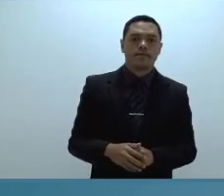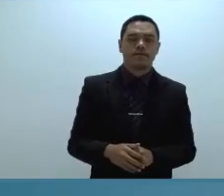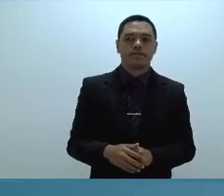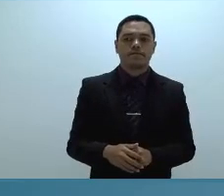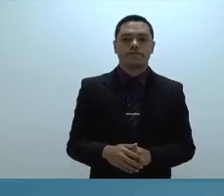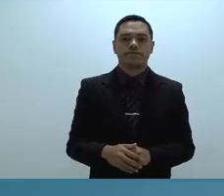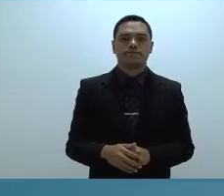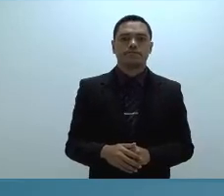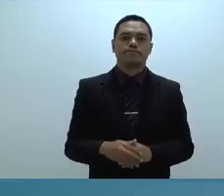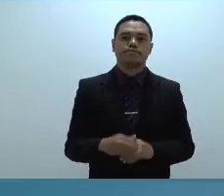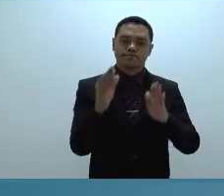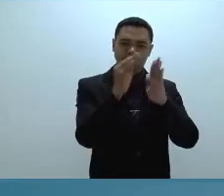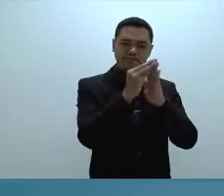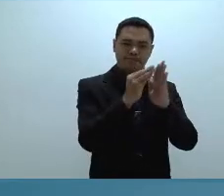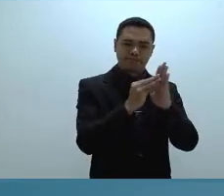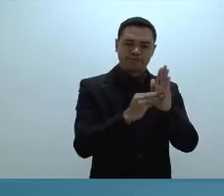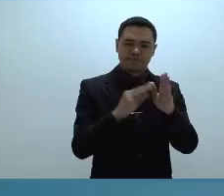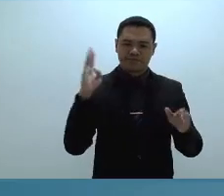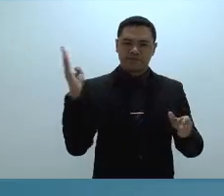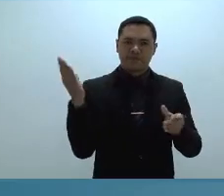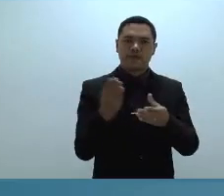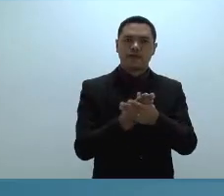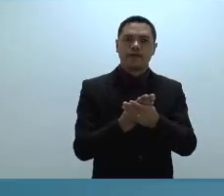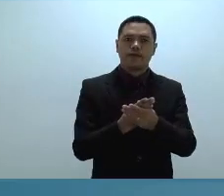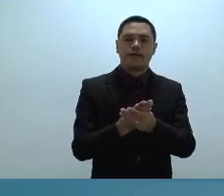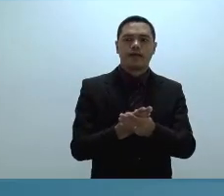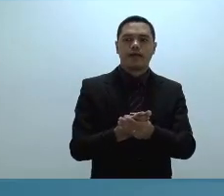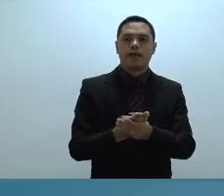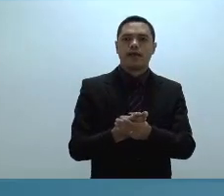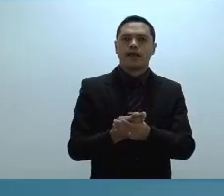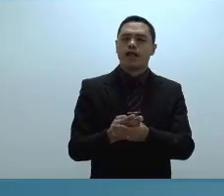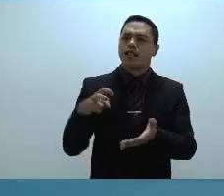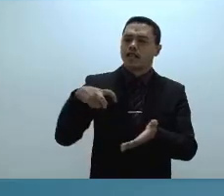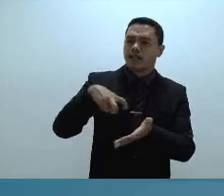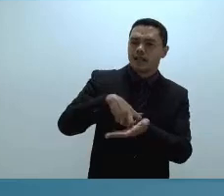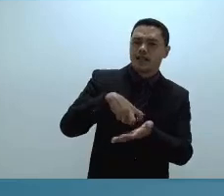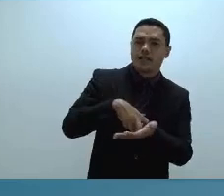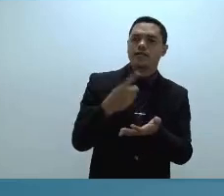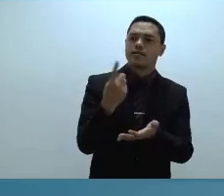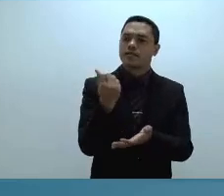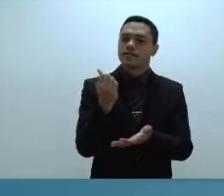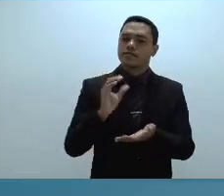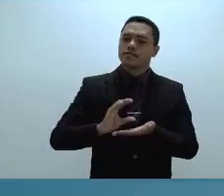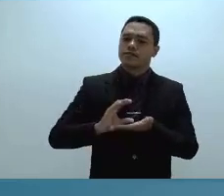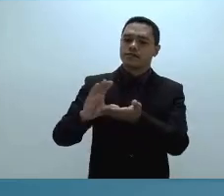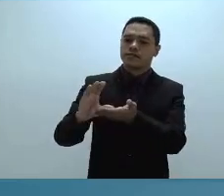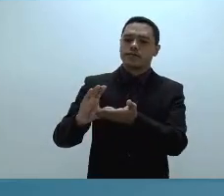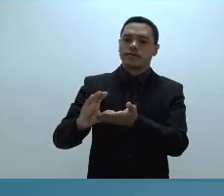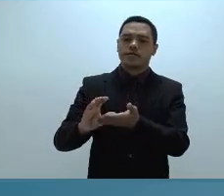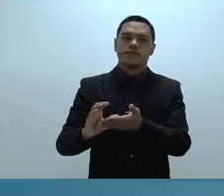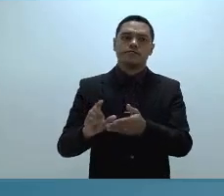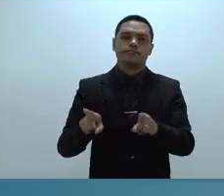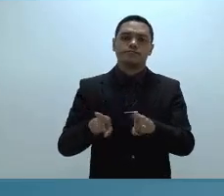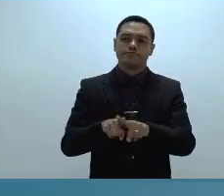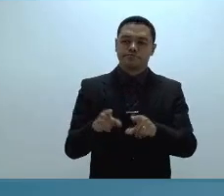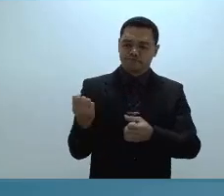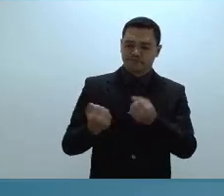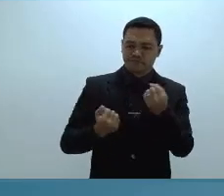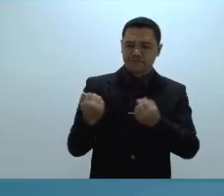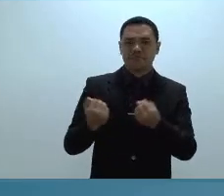autos. Tratava-lhe de dever de indenizar, gerado em razão de falha no serviço de transporte público, concedido de